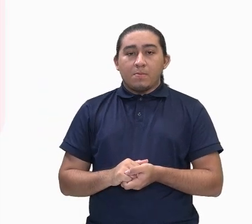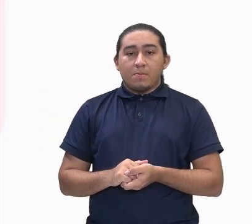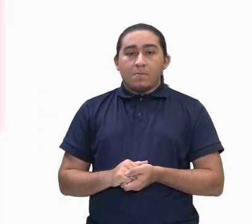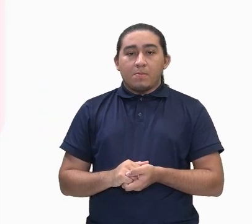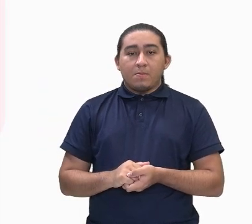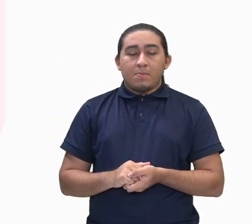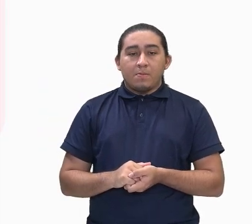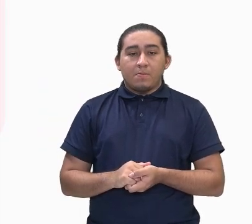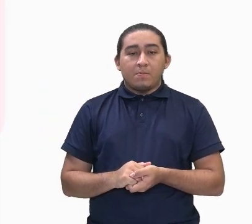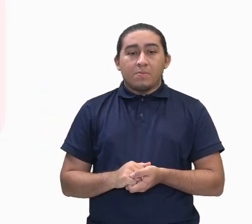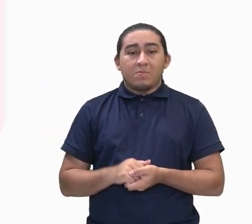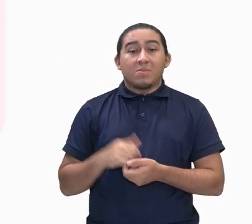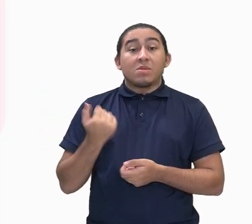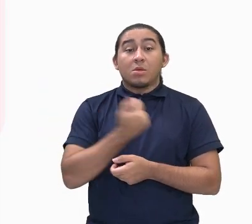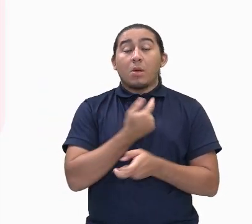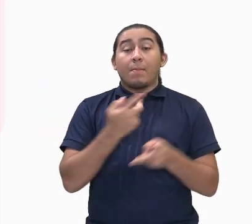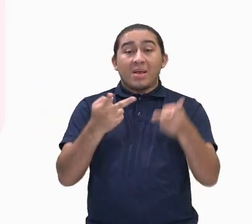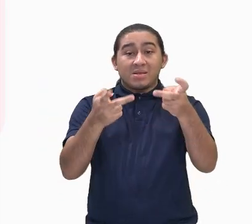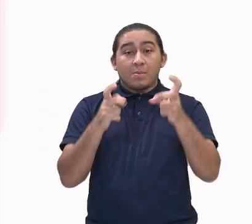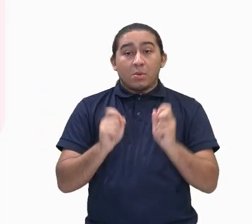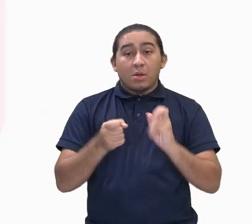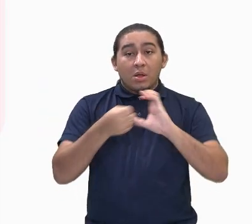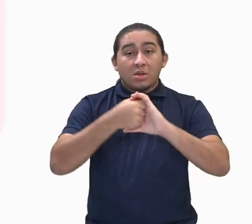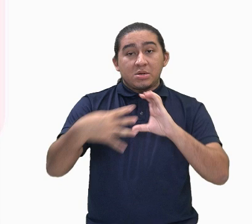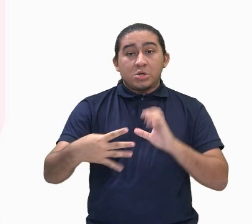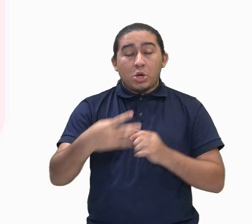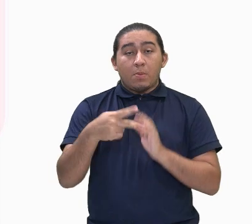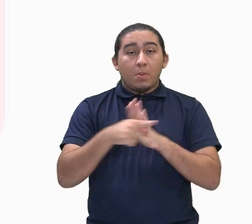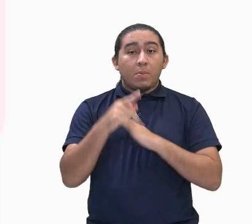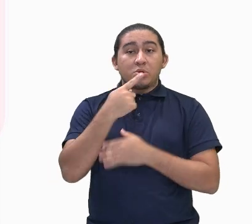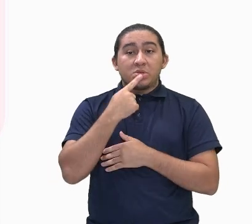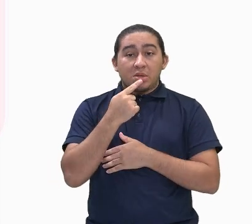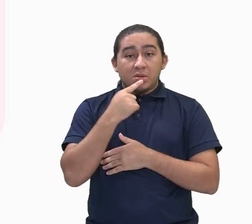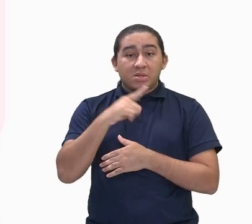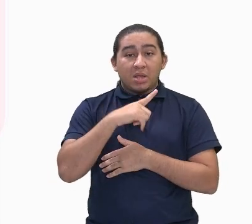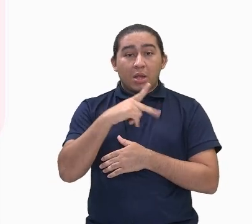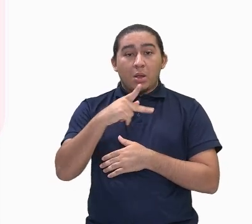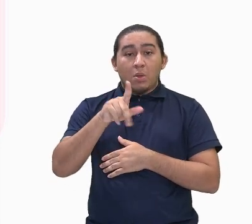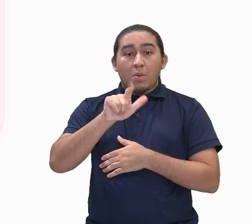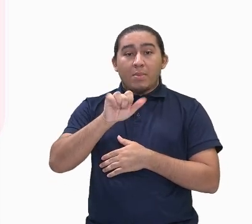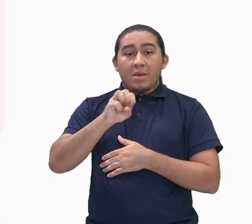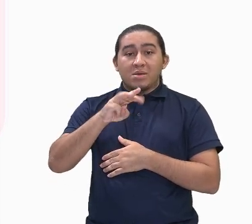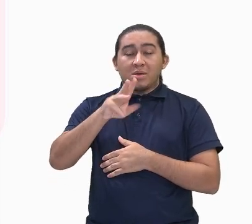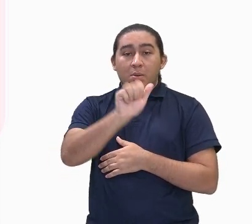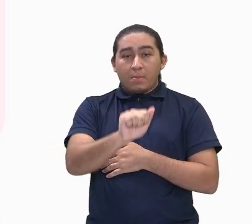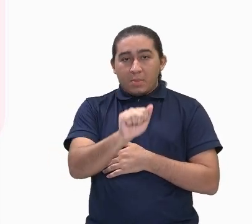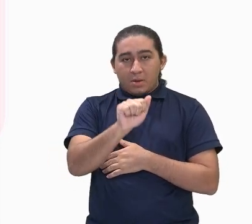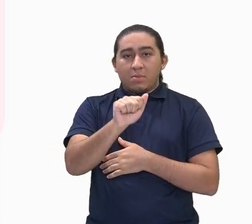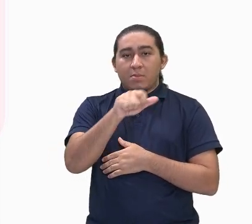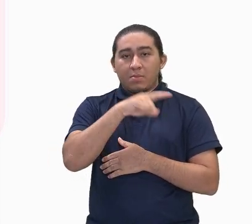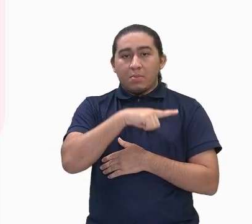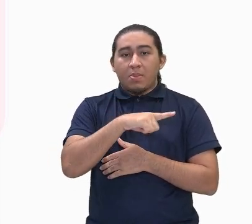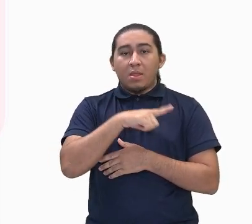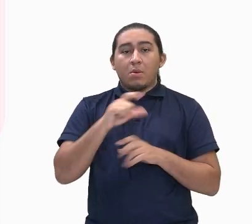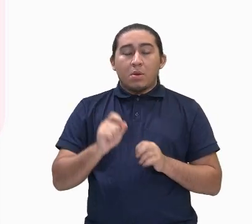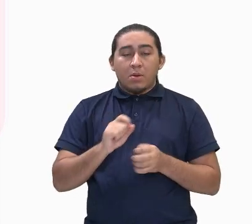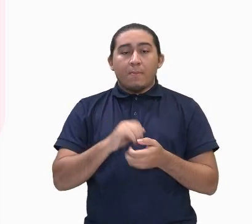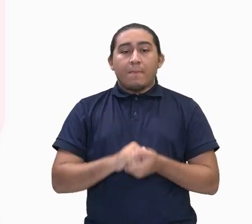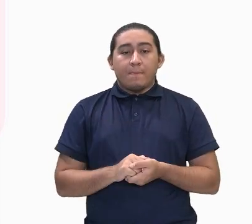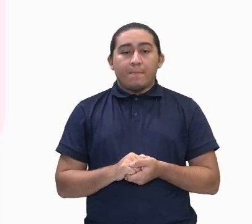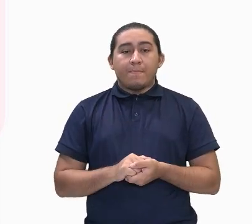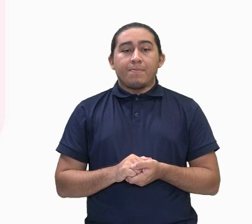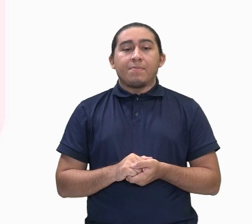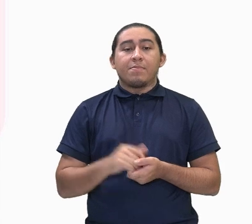os elementos figurados do sangue, né? A gente vai ter o plasma, que é aquela parte mais líquida, e nós vamos ter as plaquetas,